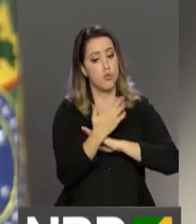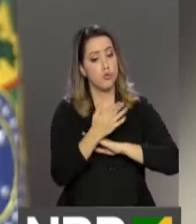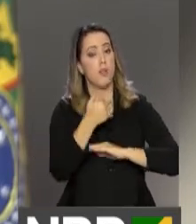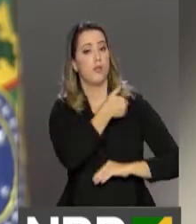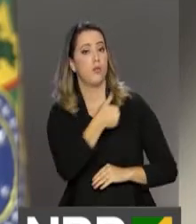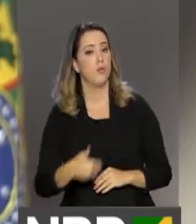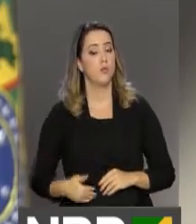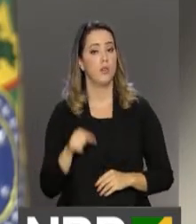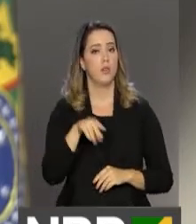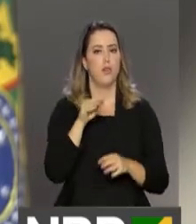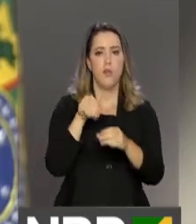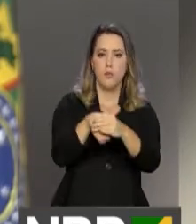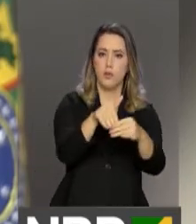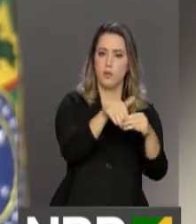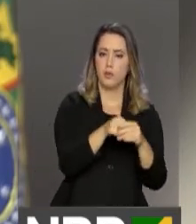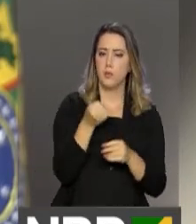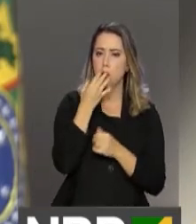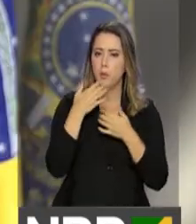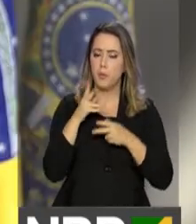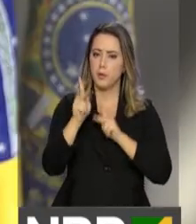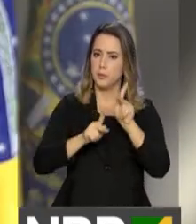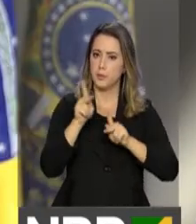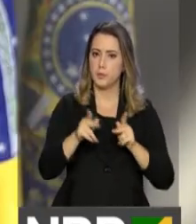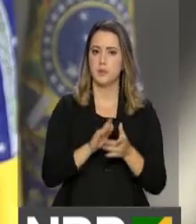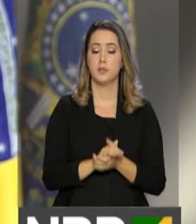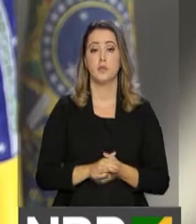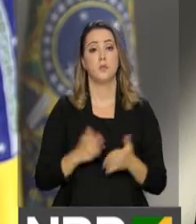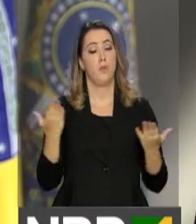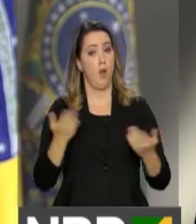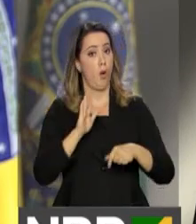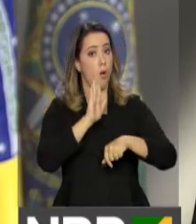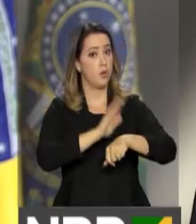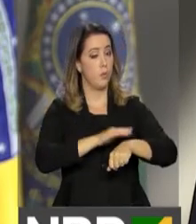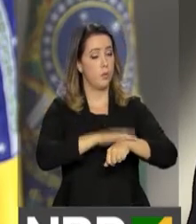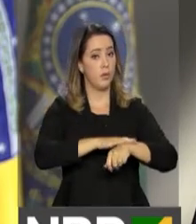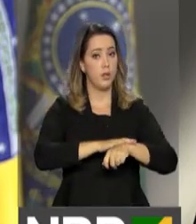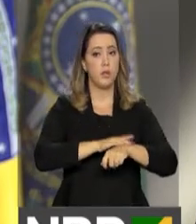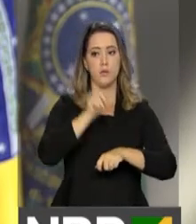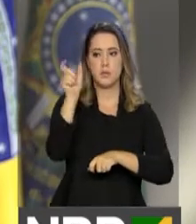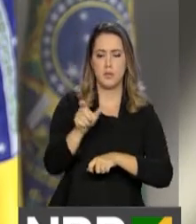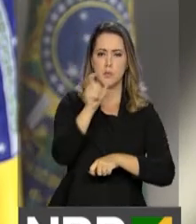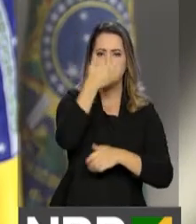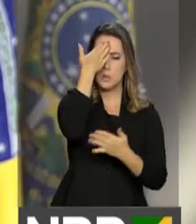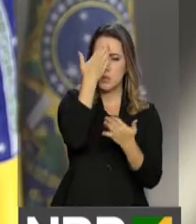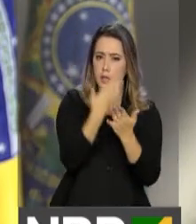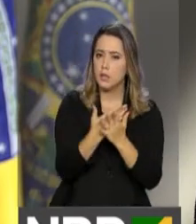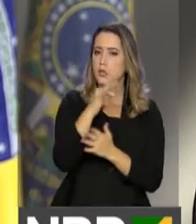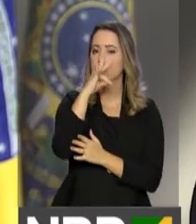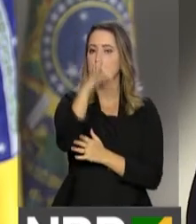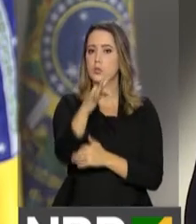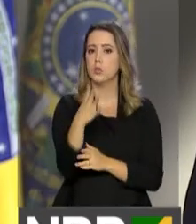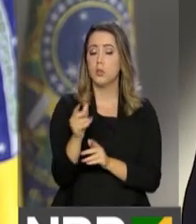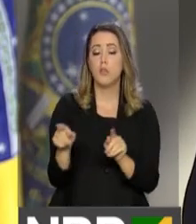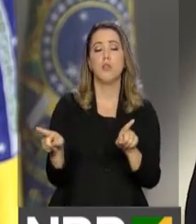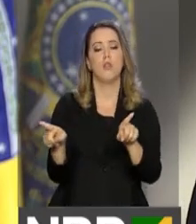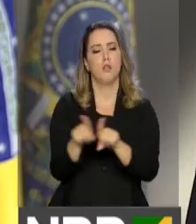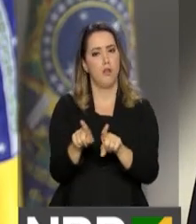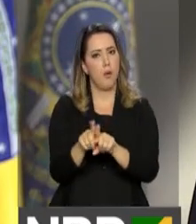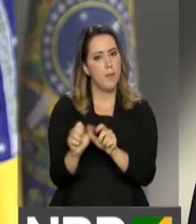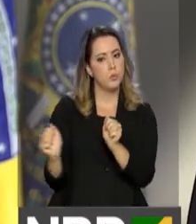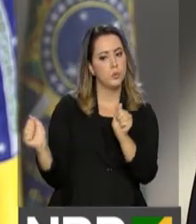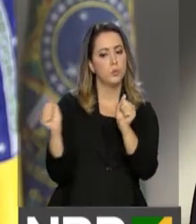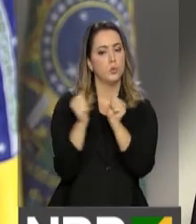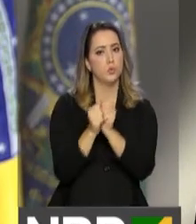votar essa matéria pelo bem de todos é hora dos brasileiros que acreditam no futuro entrarem em